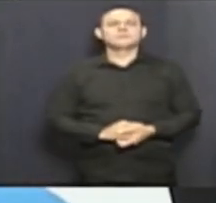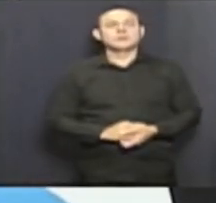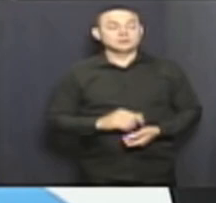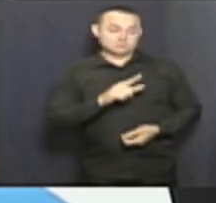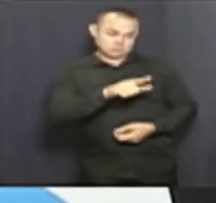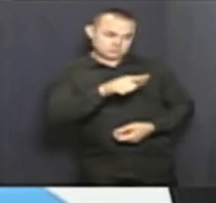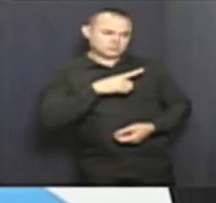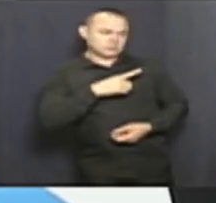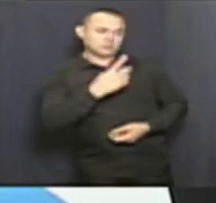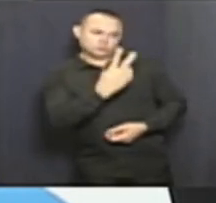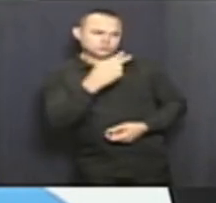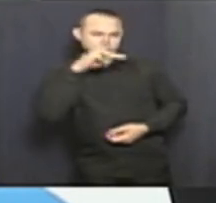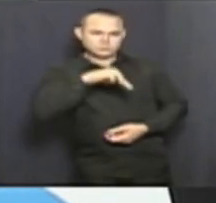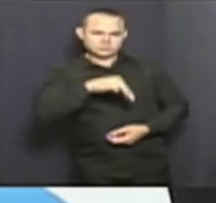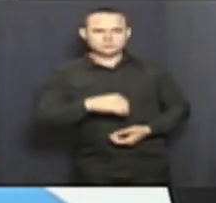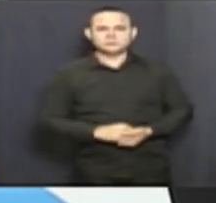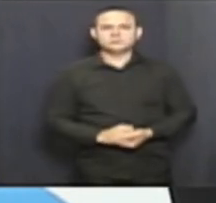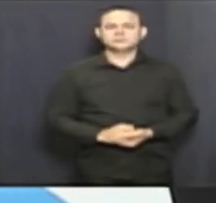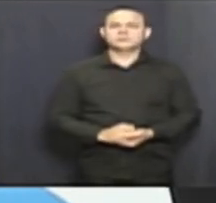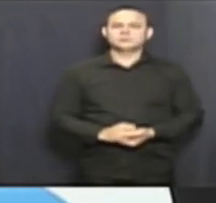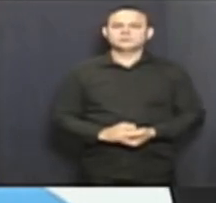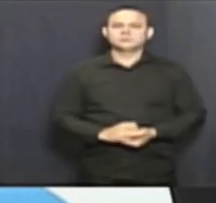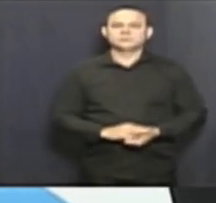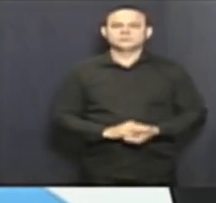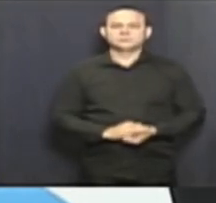minutos sim